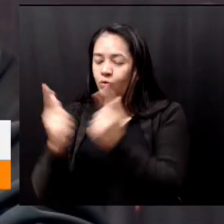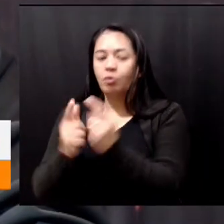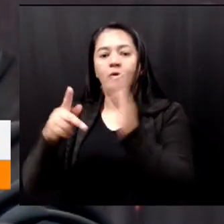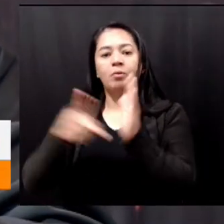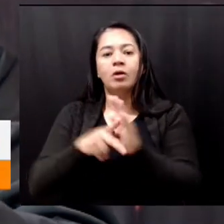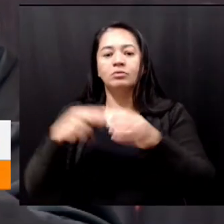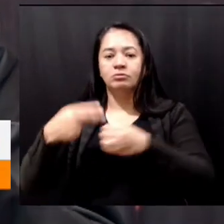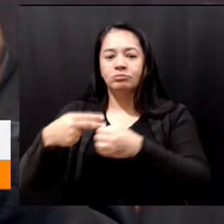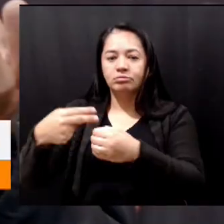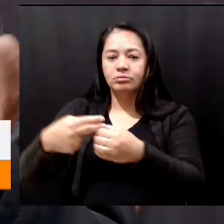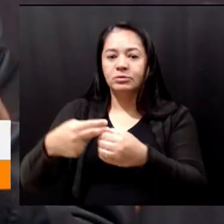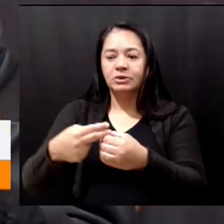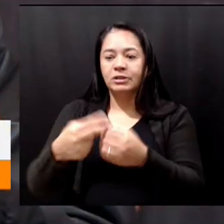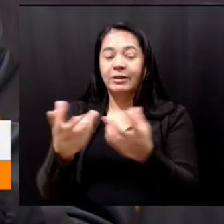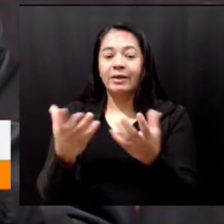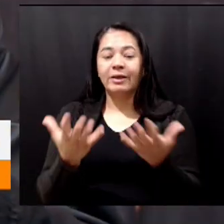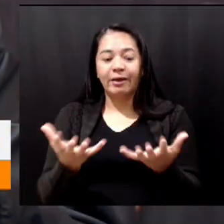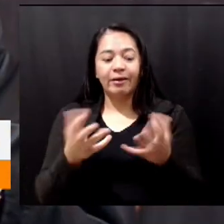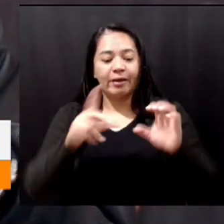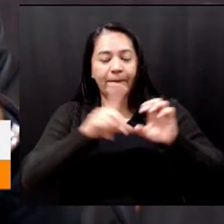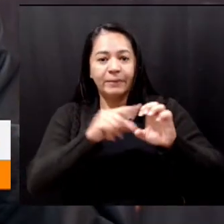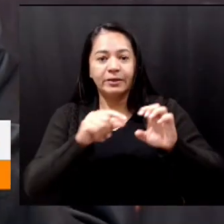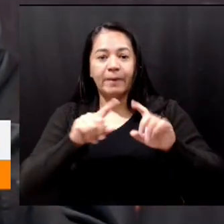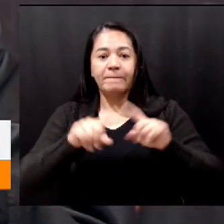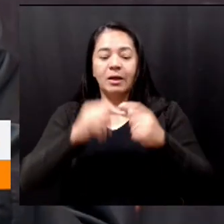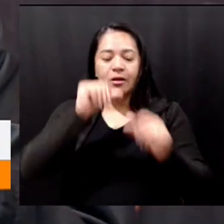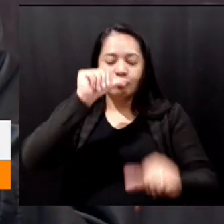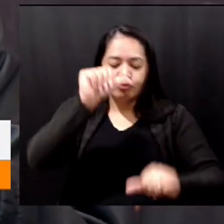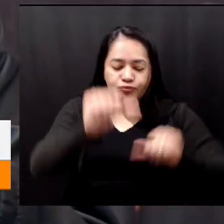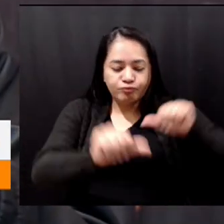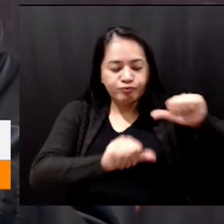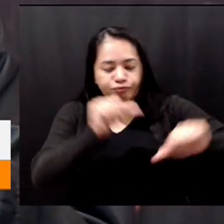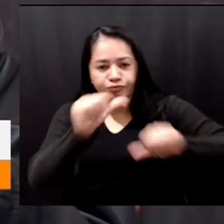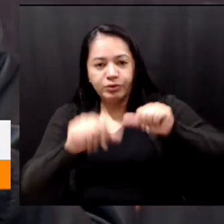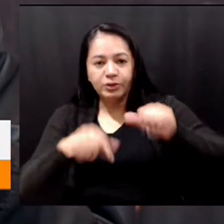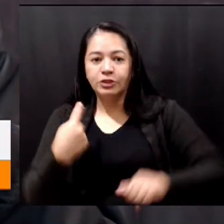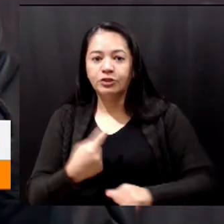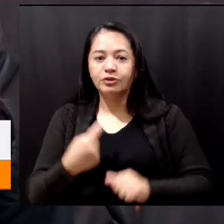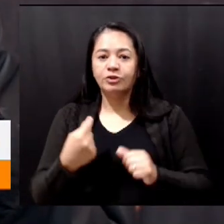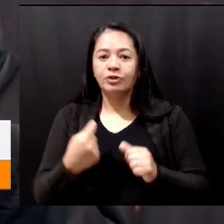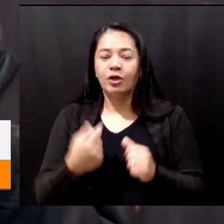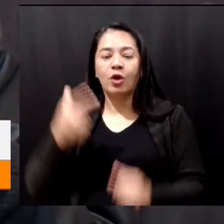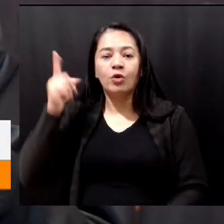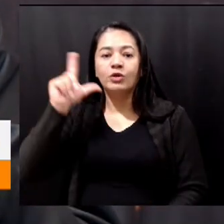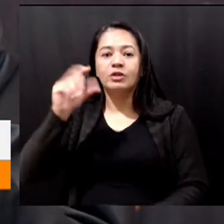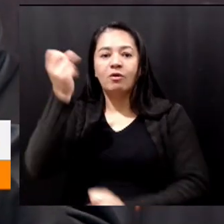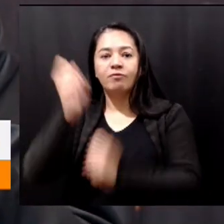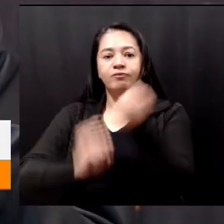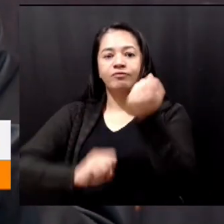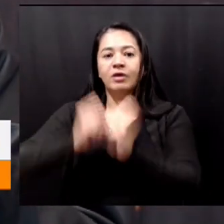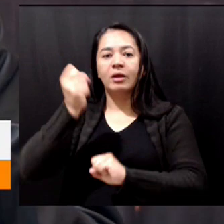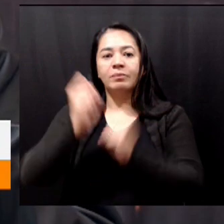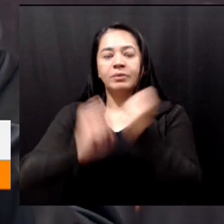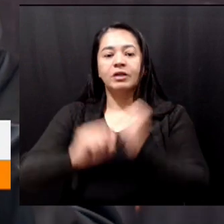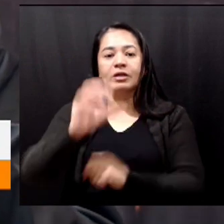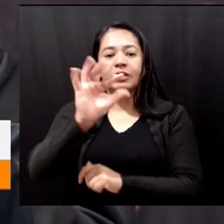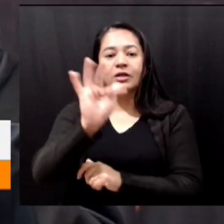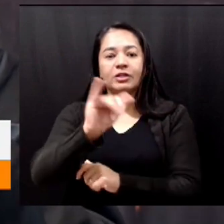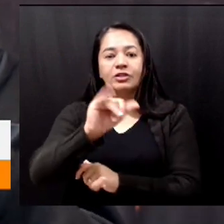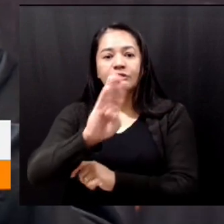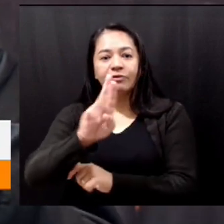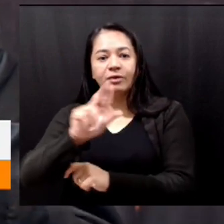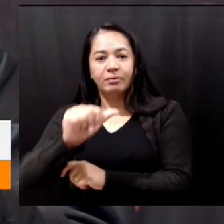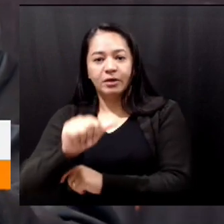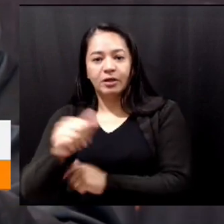e transformou toda uma cadeia de valor, e a gente teve fábrica de fibra ótica aqui em Campinas. A gente tem ainda hoje fábrica